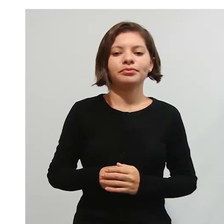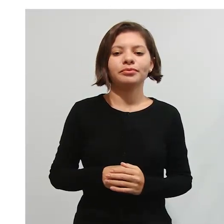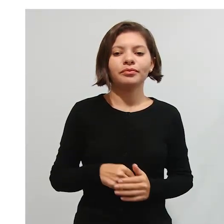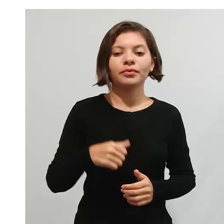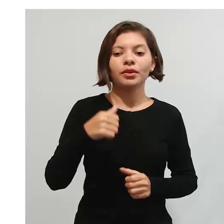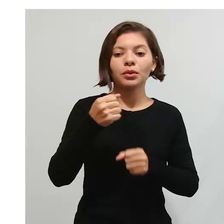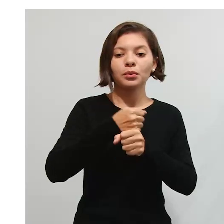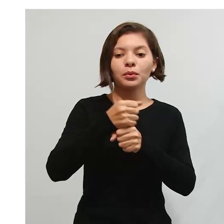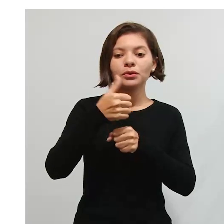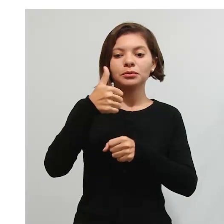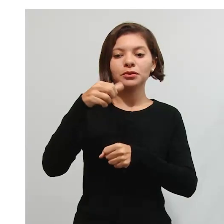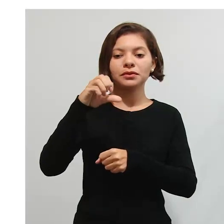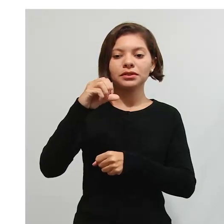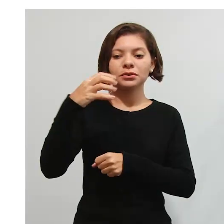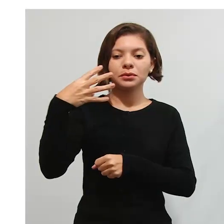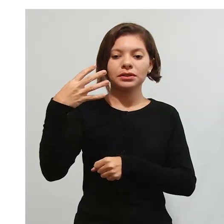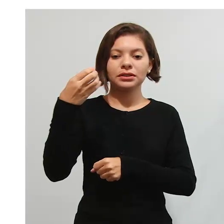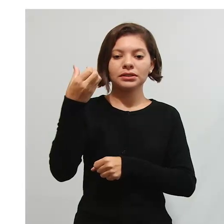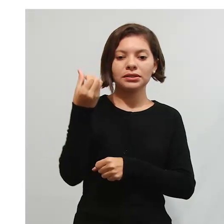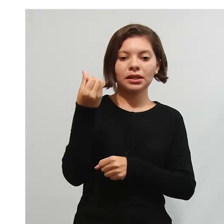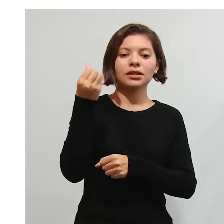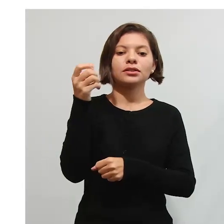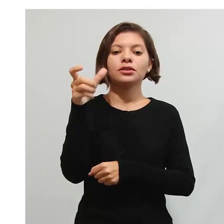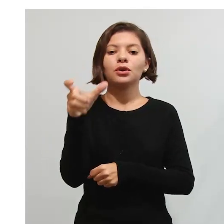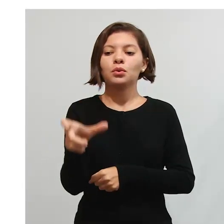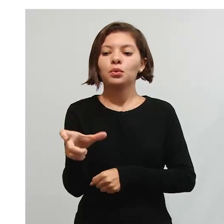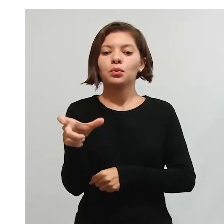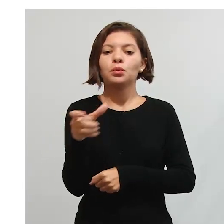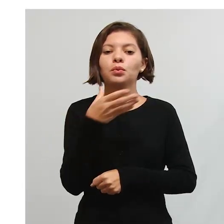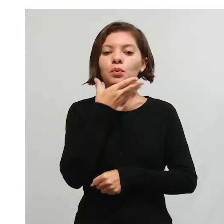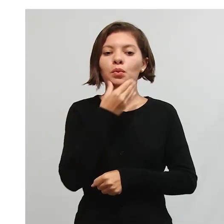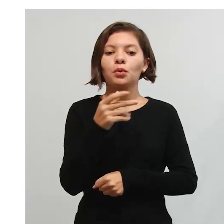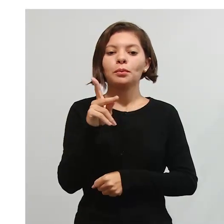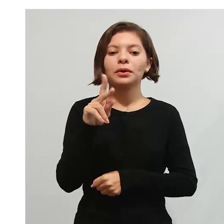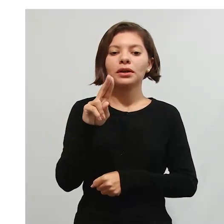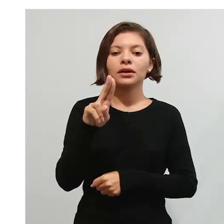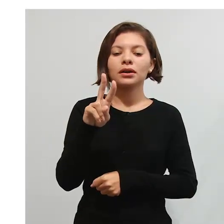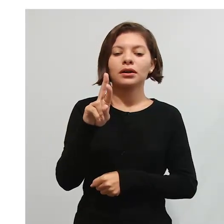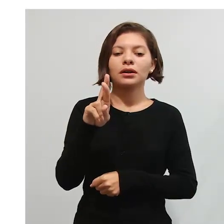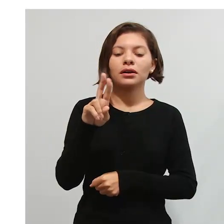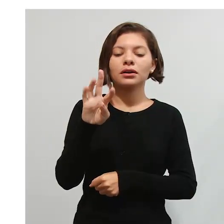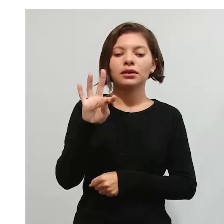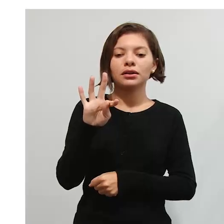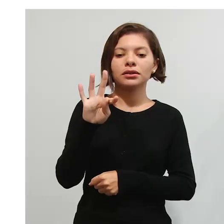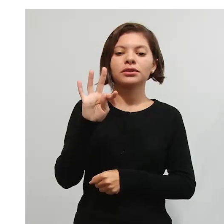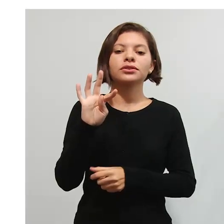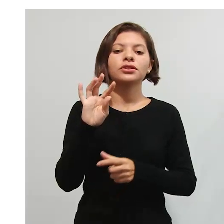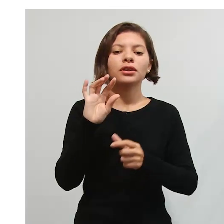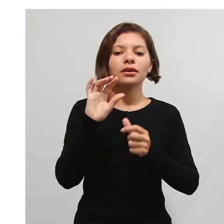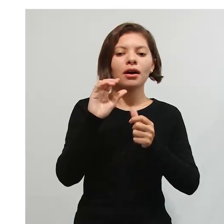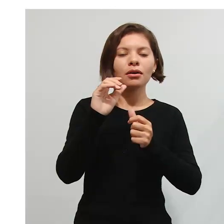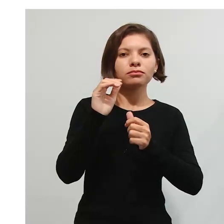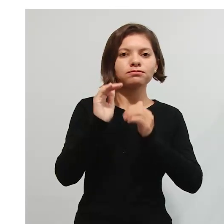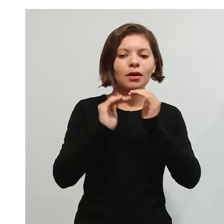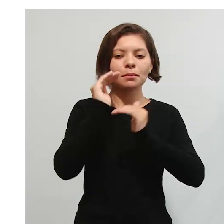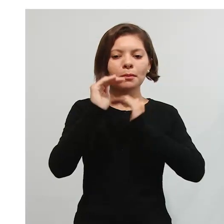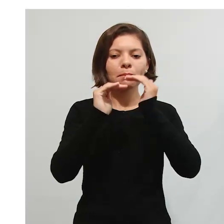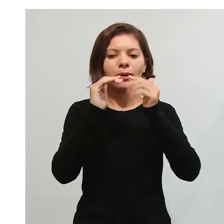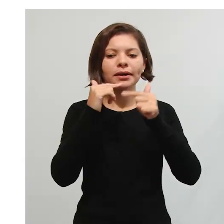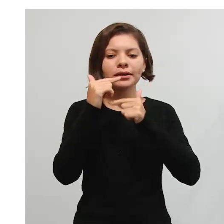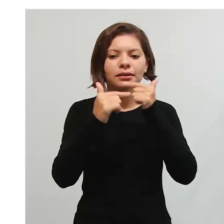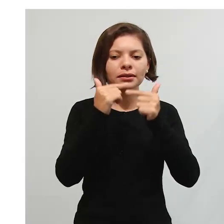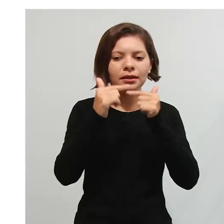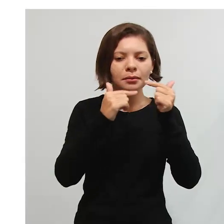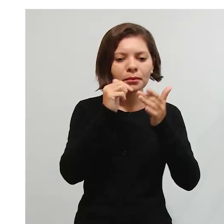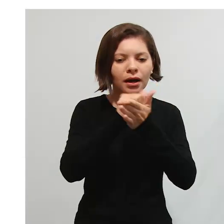1946 por Kurt Lewin ao desenvolver trabalhos que tinham como propósito a integração de minorias étnicas à sociedade norte